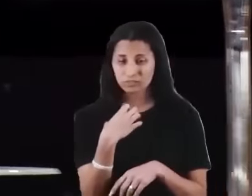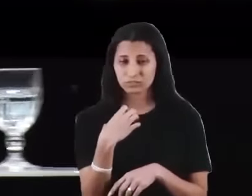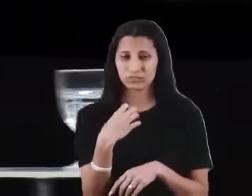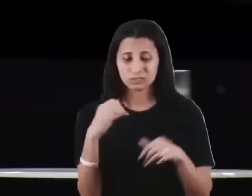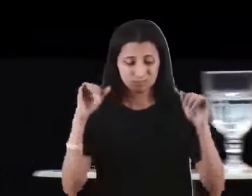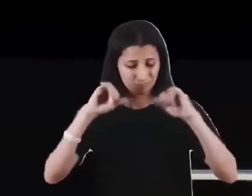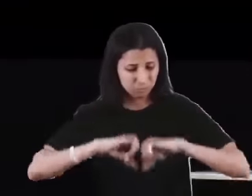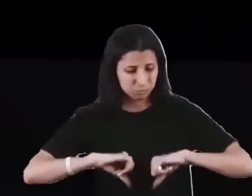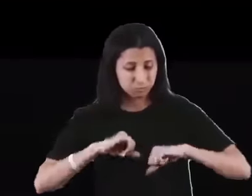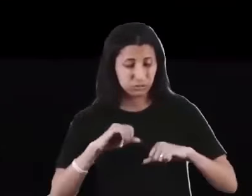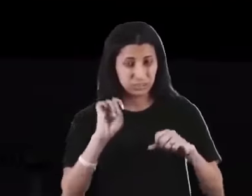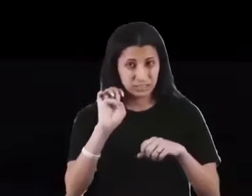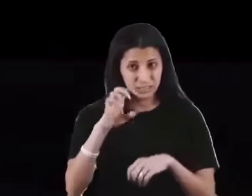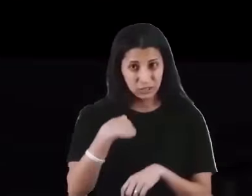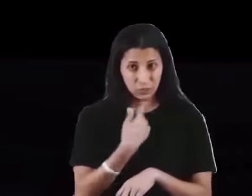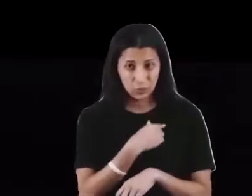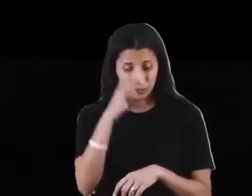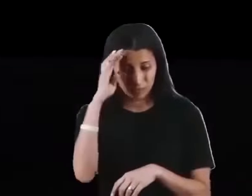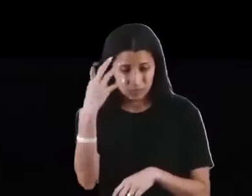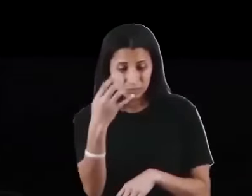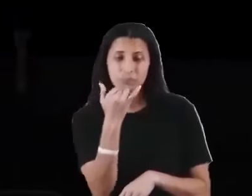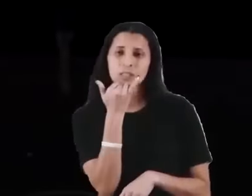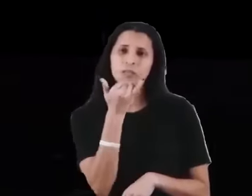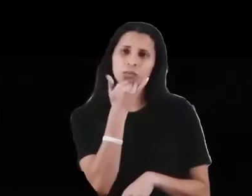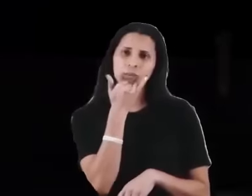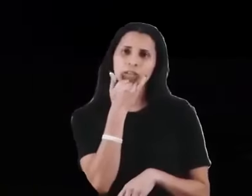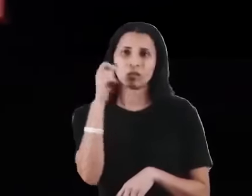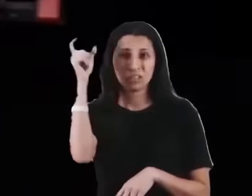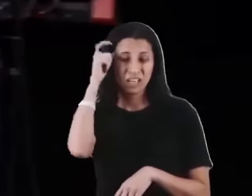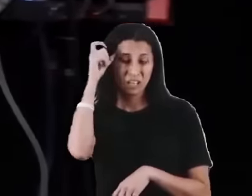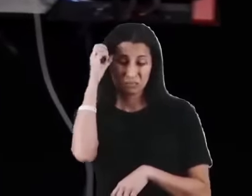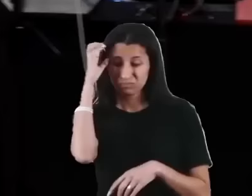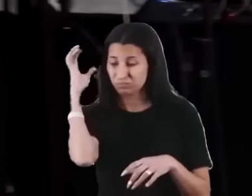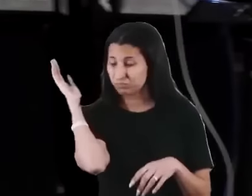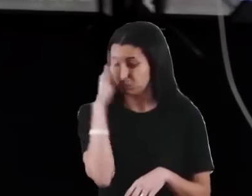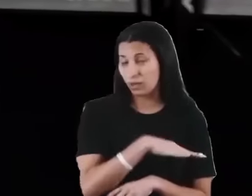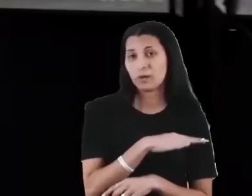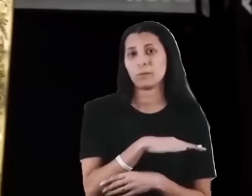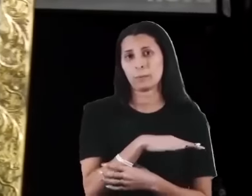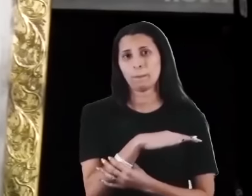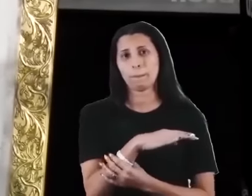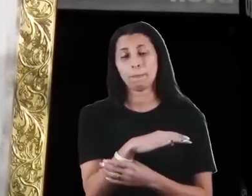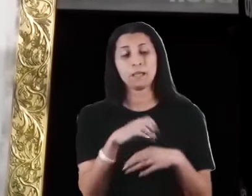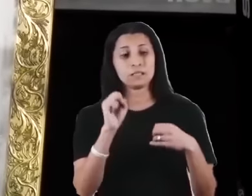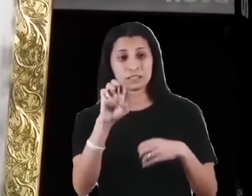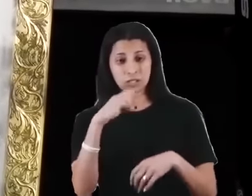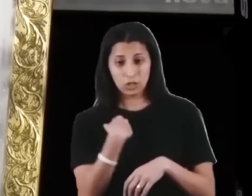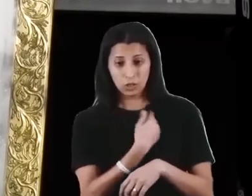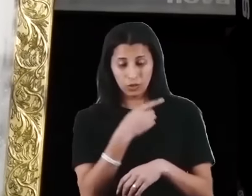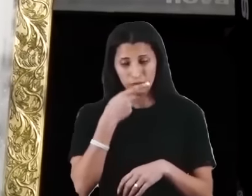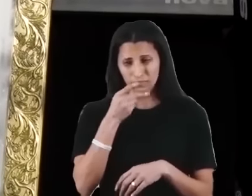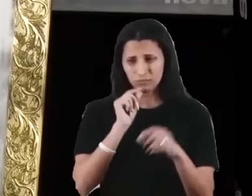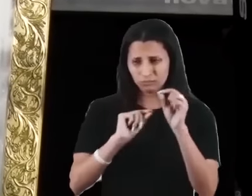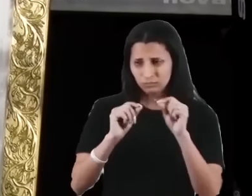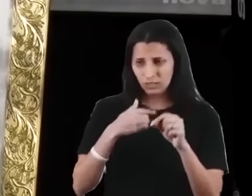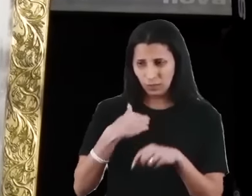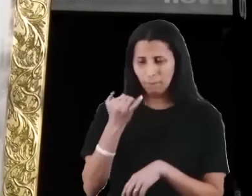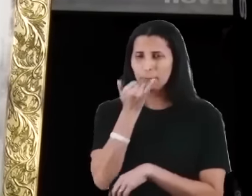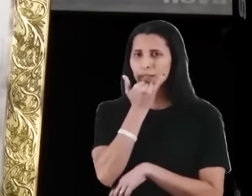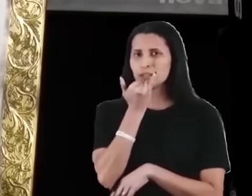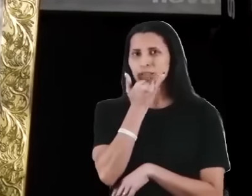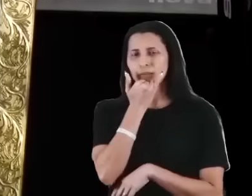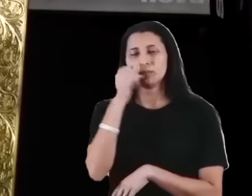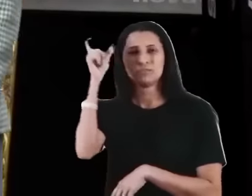gente quando a gente deve se perdoar é ou não é o cão é ruim gente é uma não é quando você dá sim vou perdoar eu já vai nadar